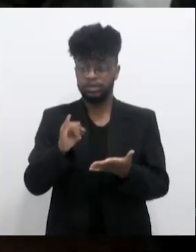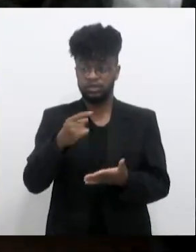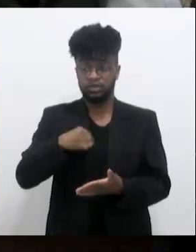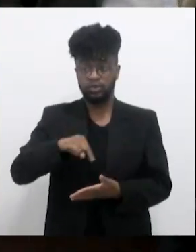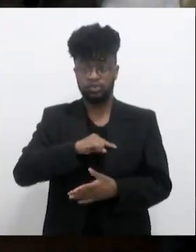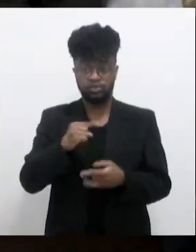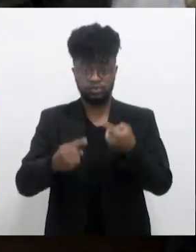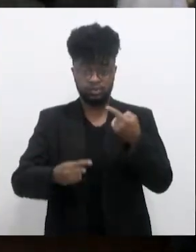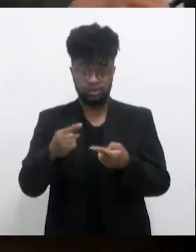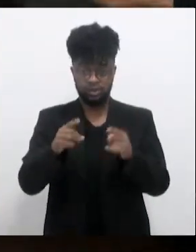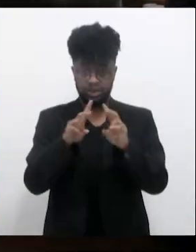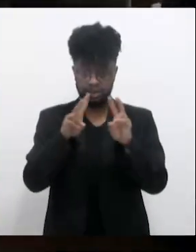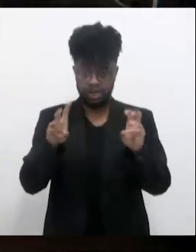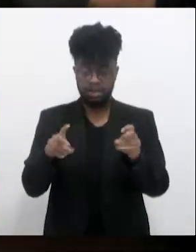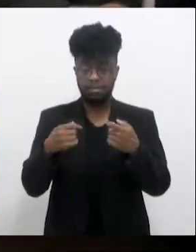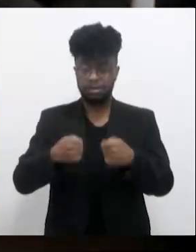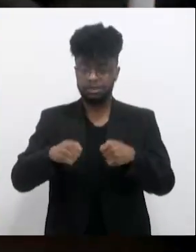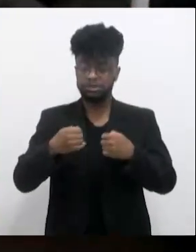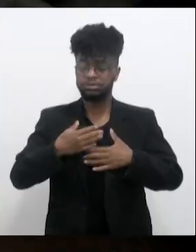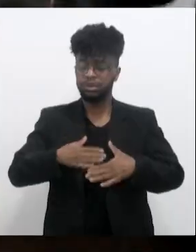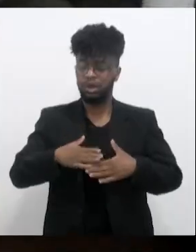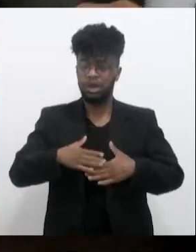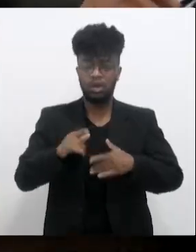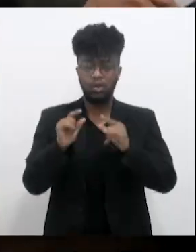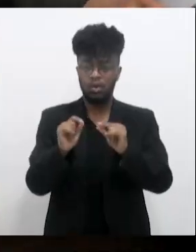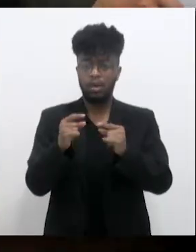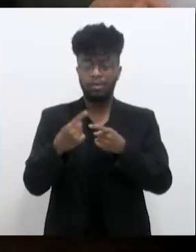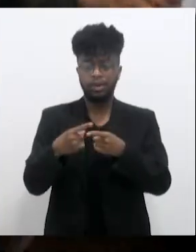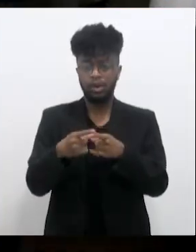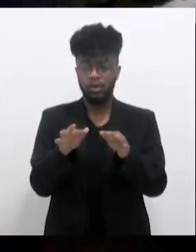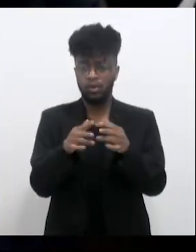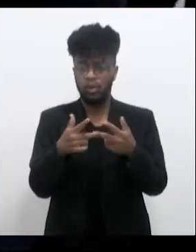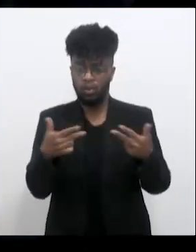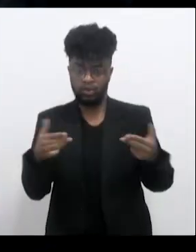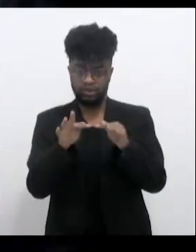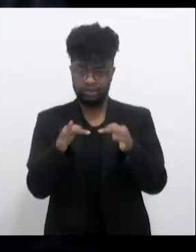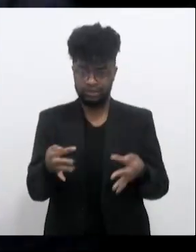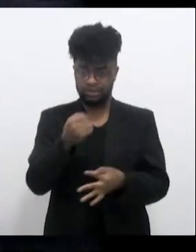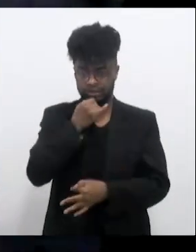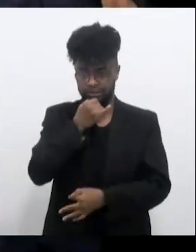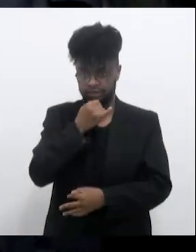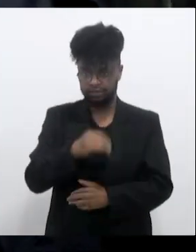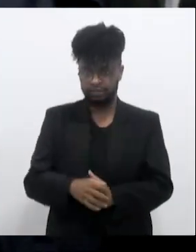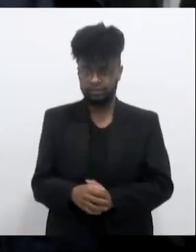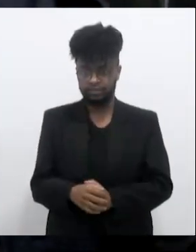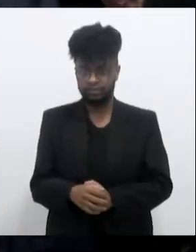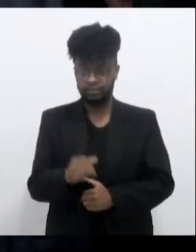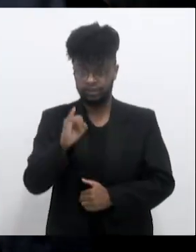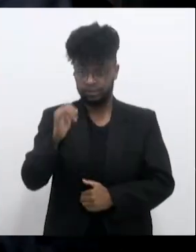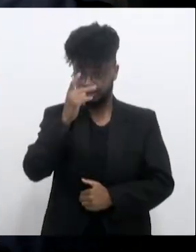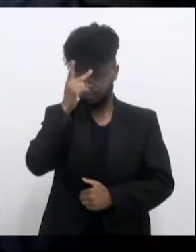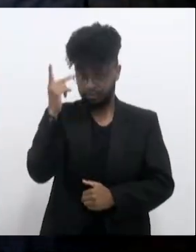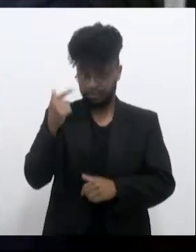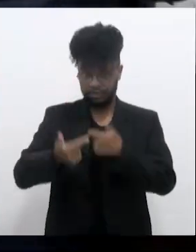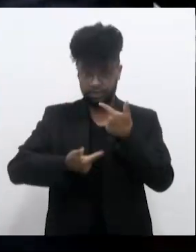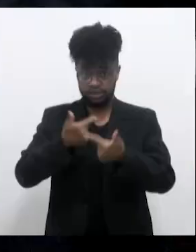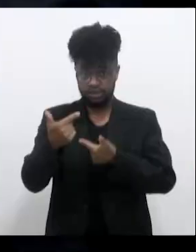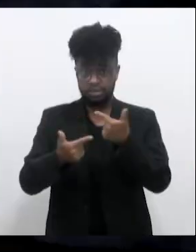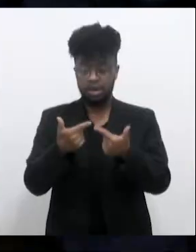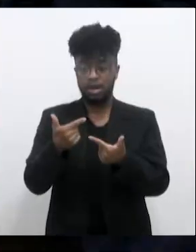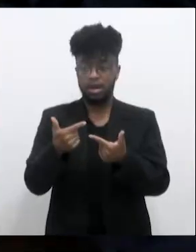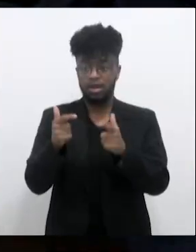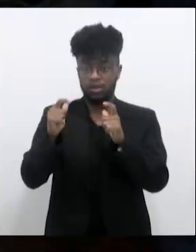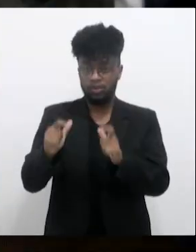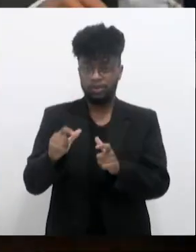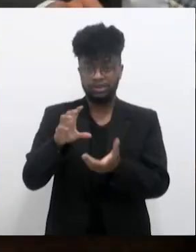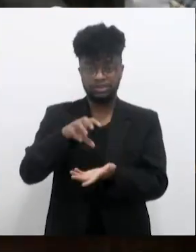assunto, a gente precisa ter muita tranquilidade, presidente, porque não é algo muito simples. Vou dar um exemplo de um trabalhador, dono de uma banca, no